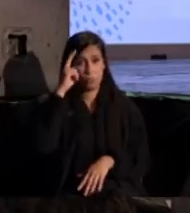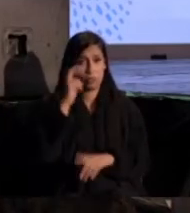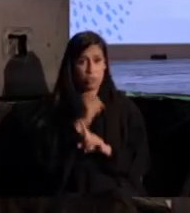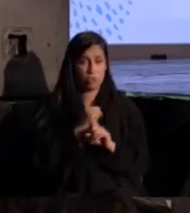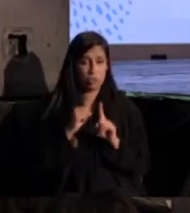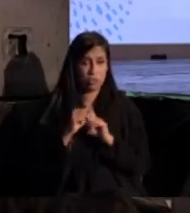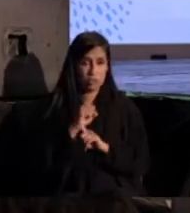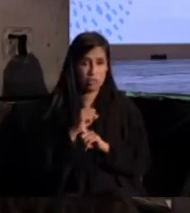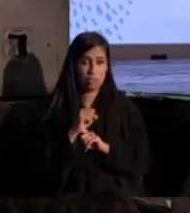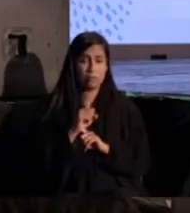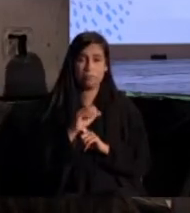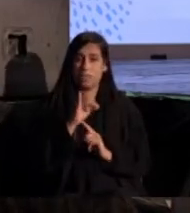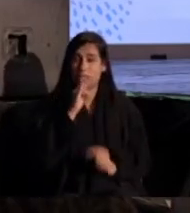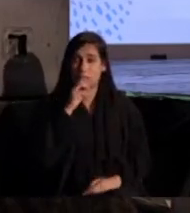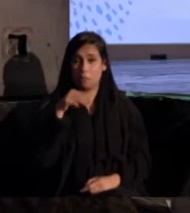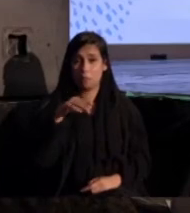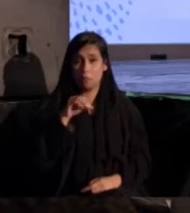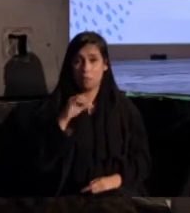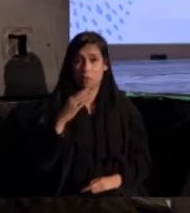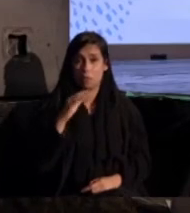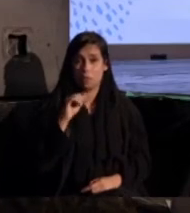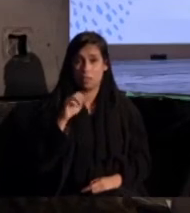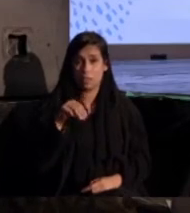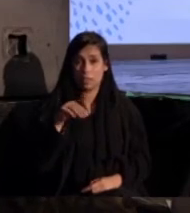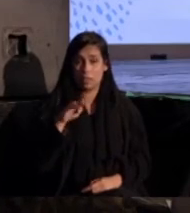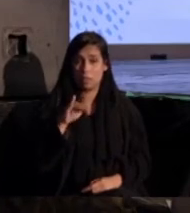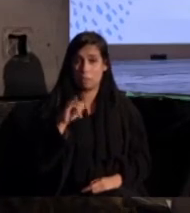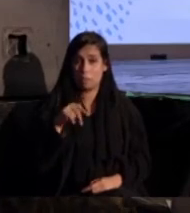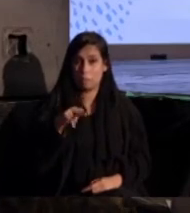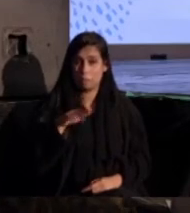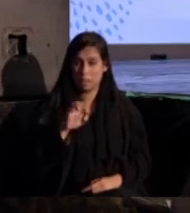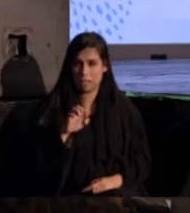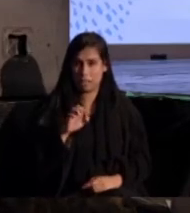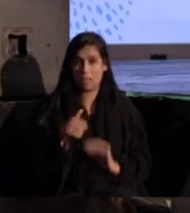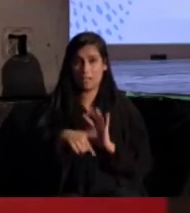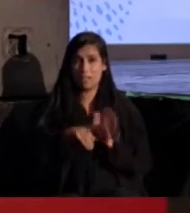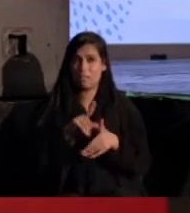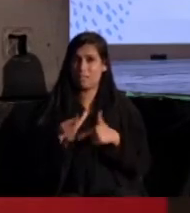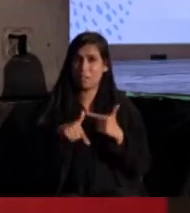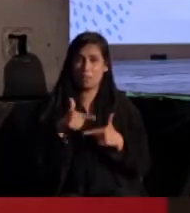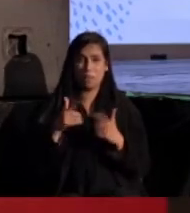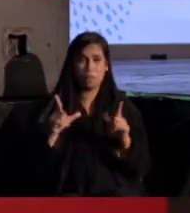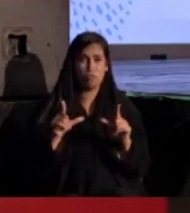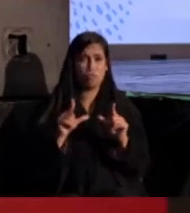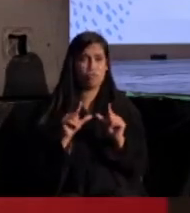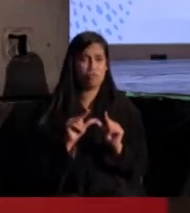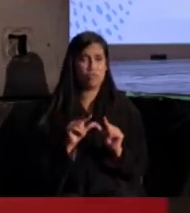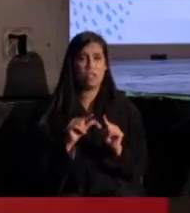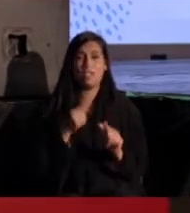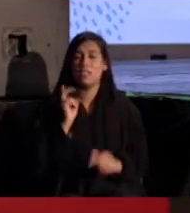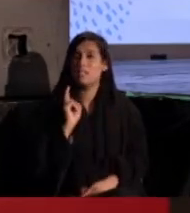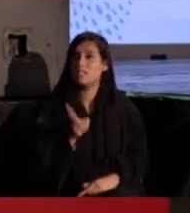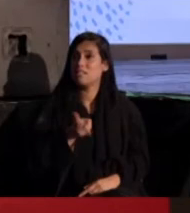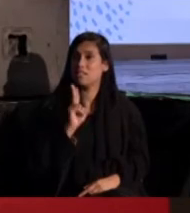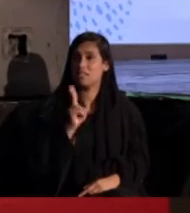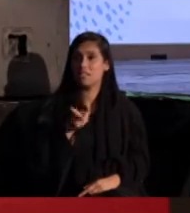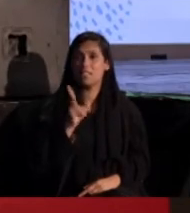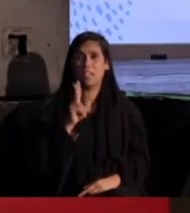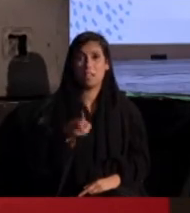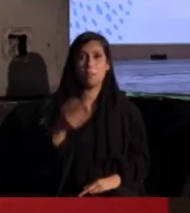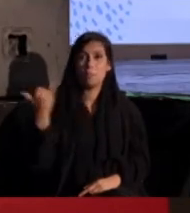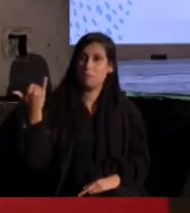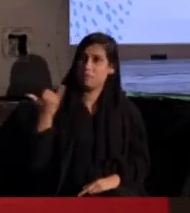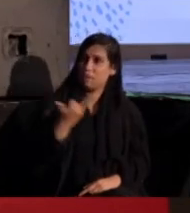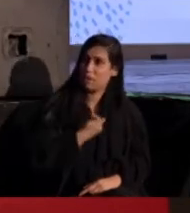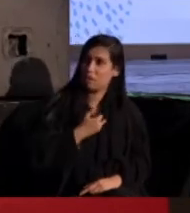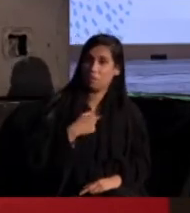inclusive em Moçambique, que os moçambicanos trabalhavam pouco, são moles. Eu ouvia lá em Moçambique o que eu